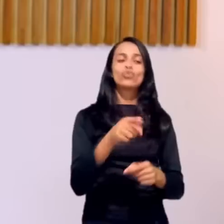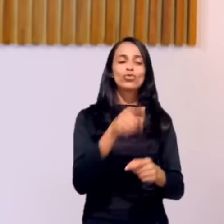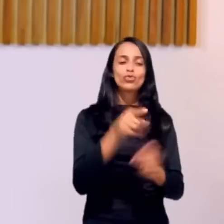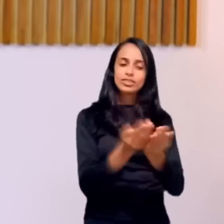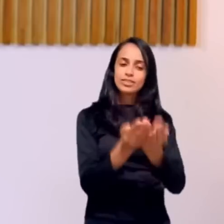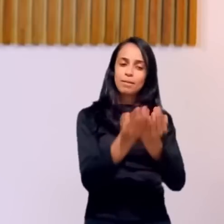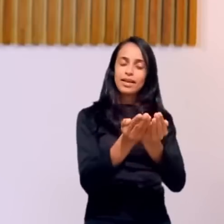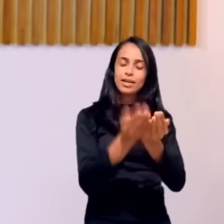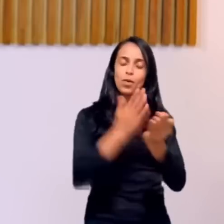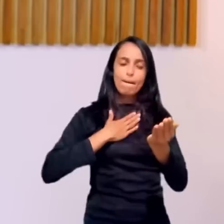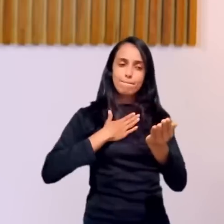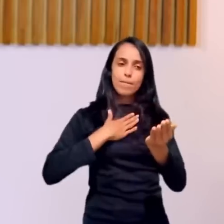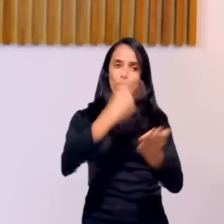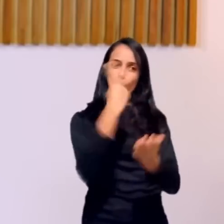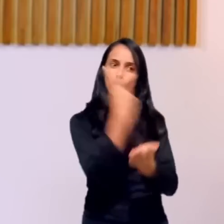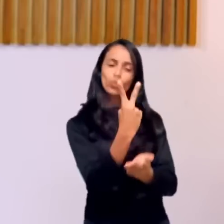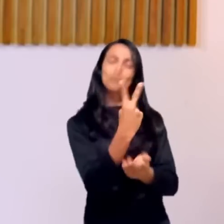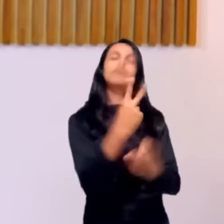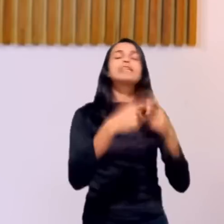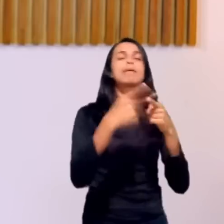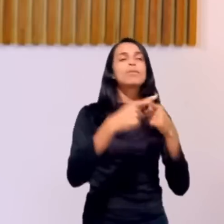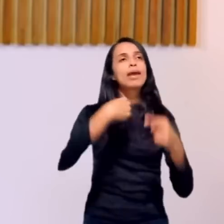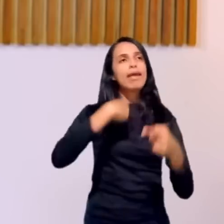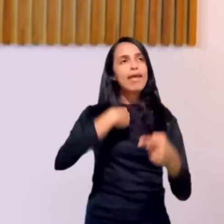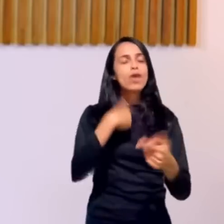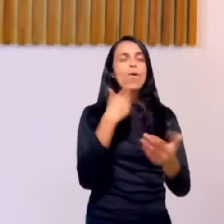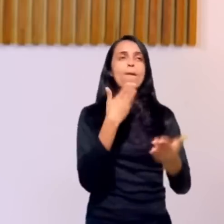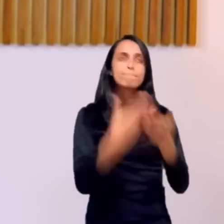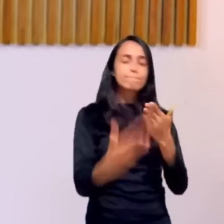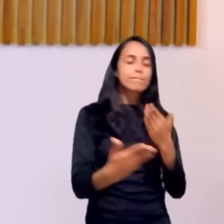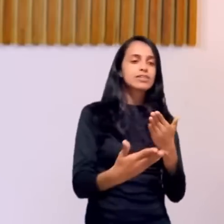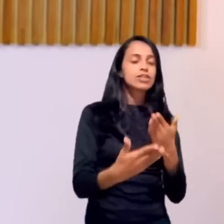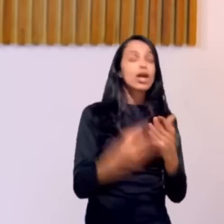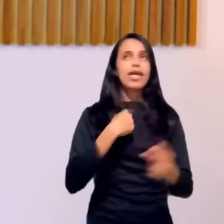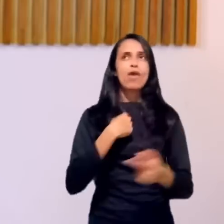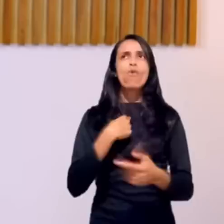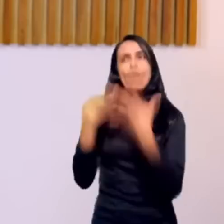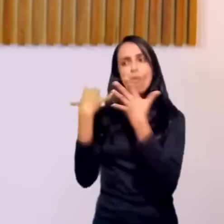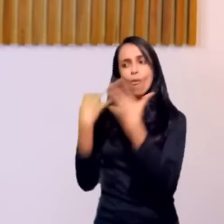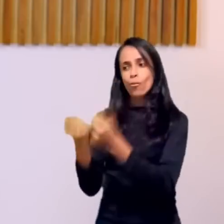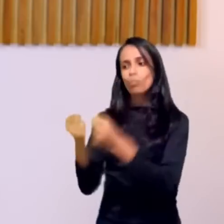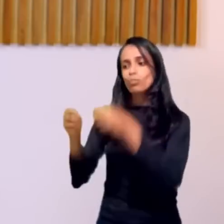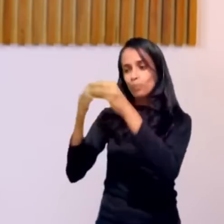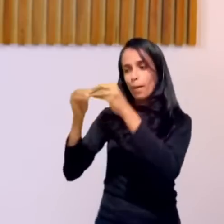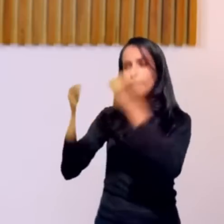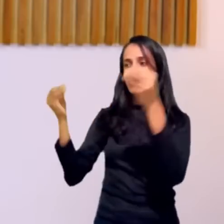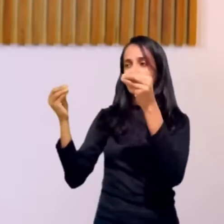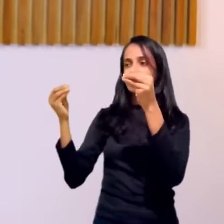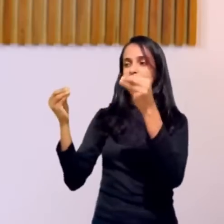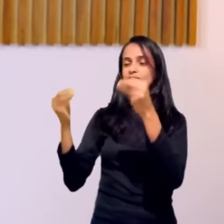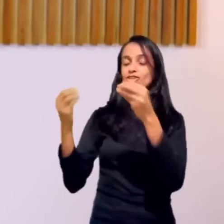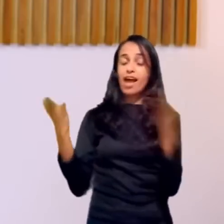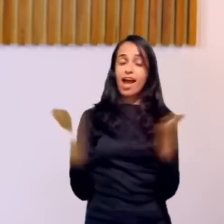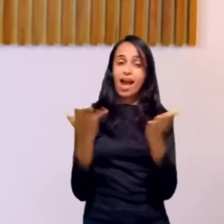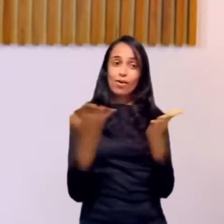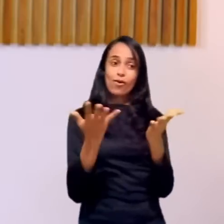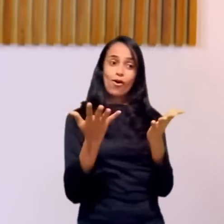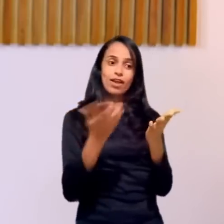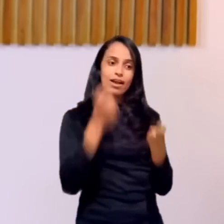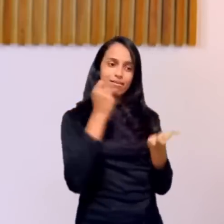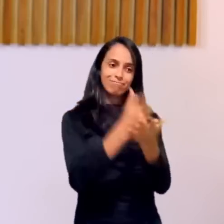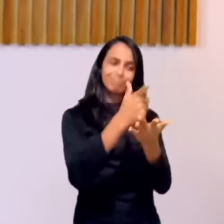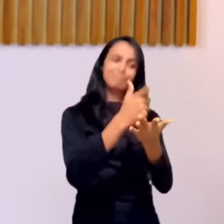é meu porque você foi comprado pela segunda vez. E aí ele deixou lá no início o seu barquinho e